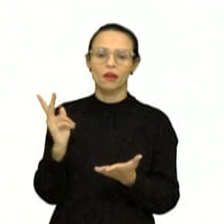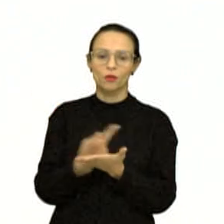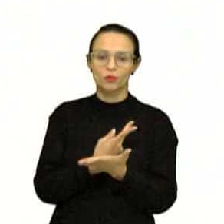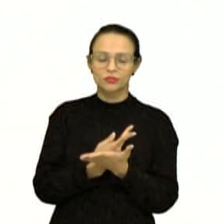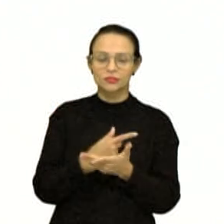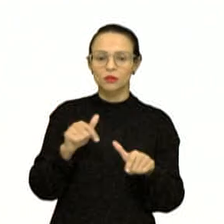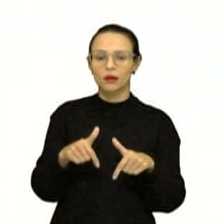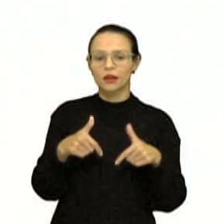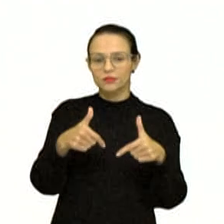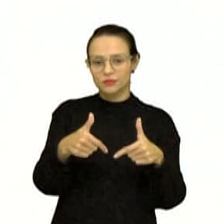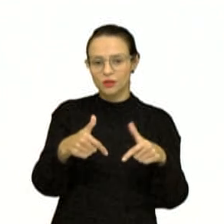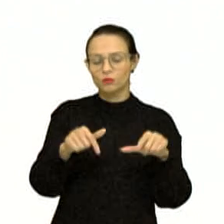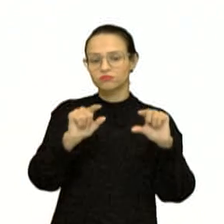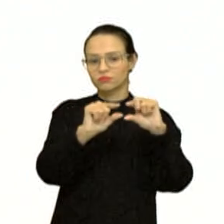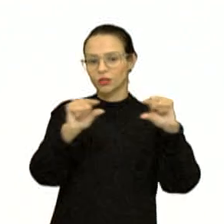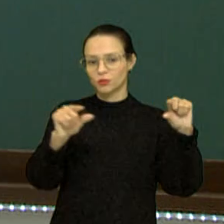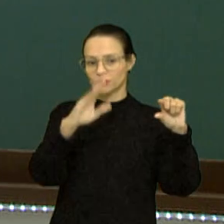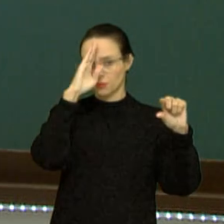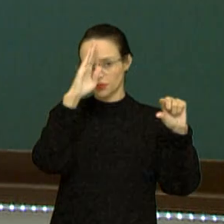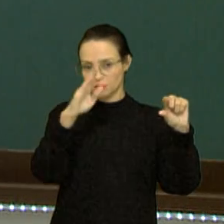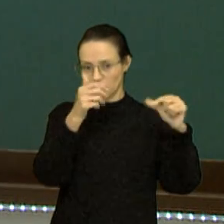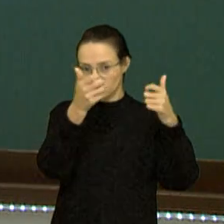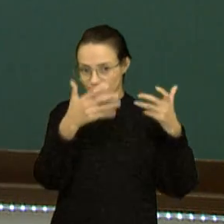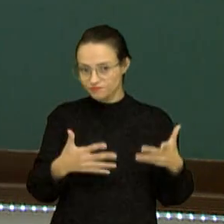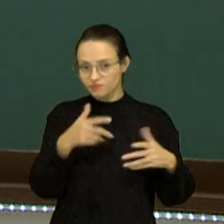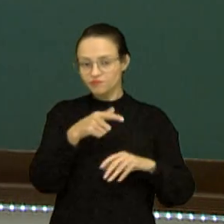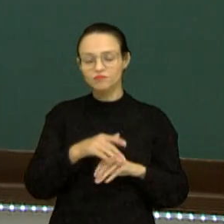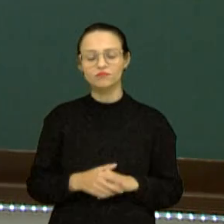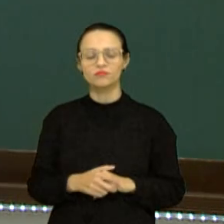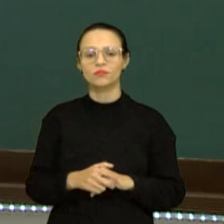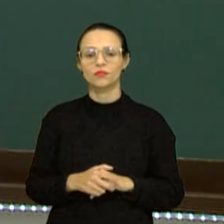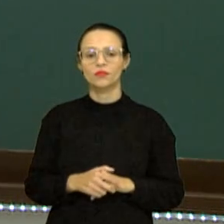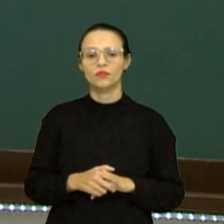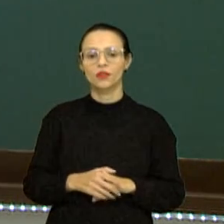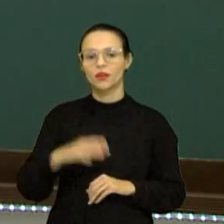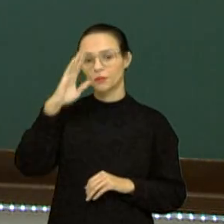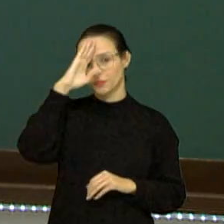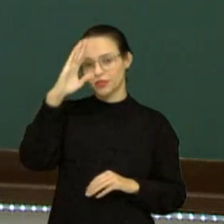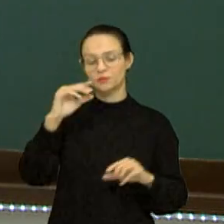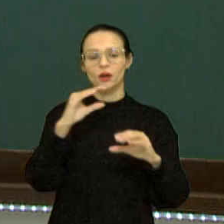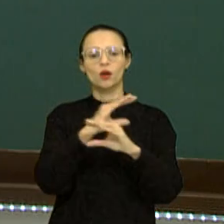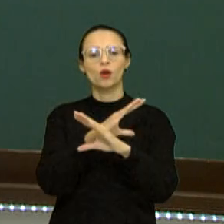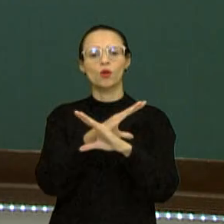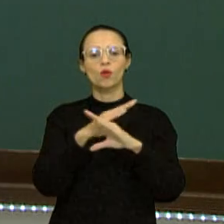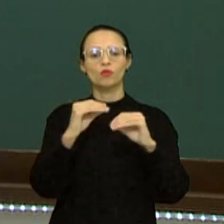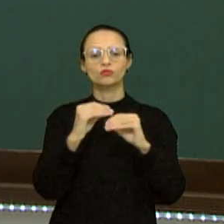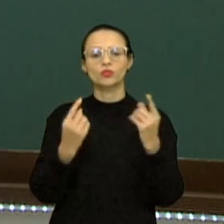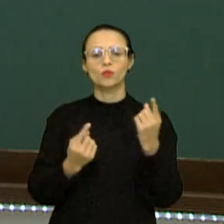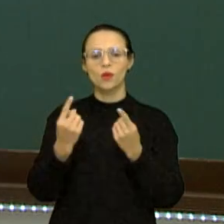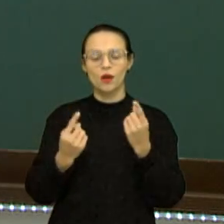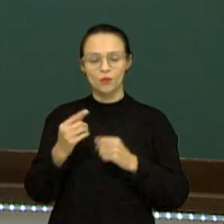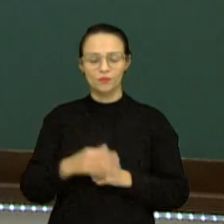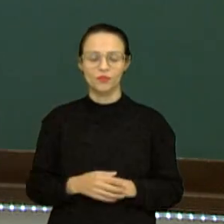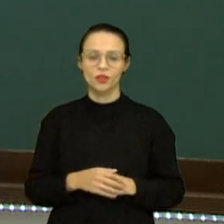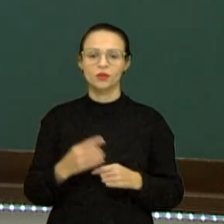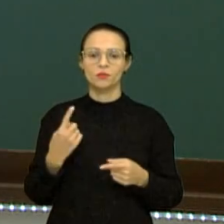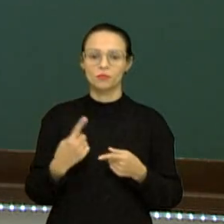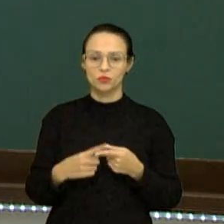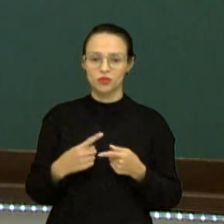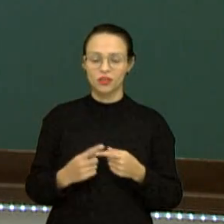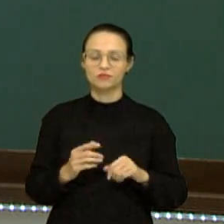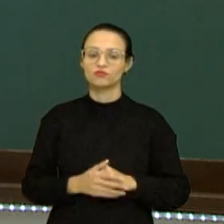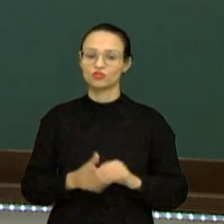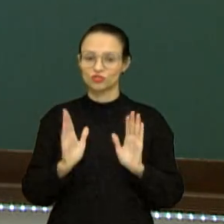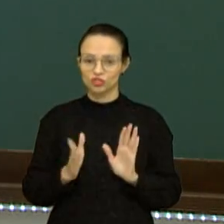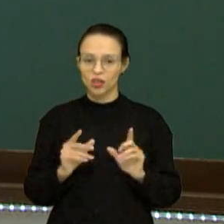acarretou a ação descrita na oração principal. As principais conjunções que são utilizadas: o porquê, o já